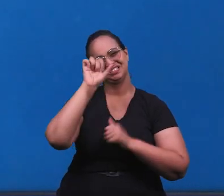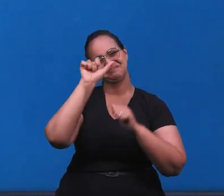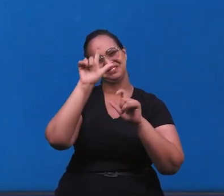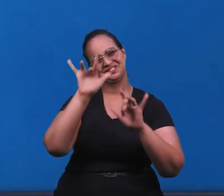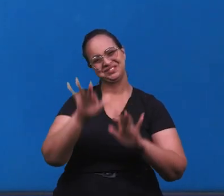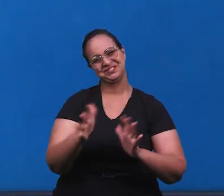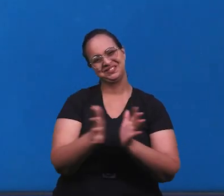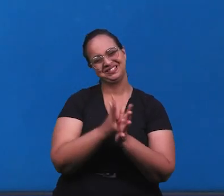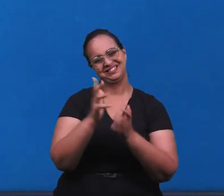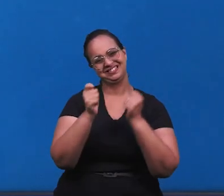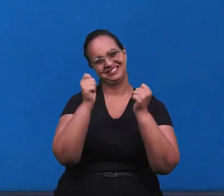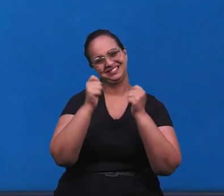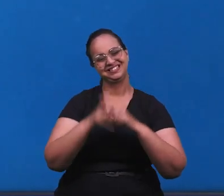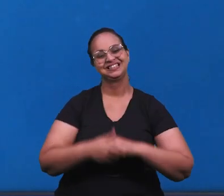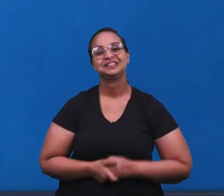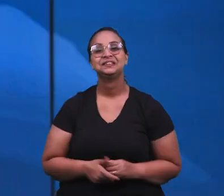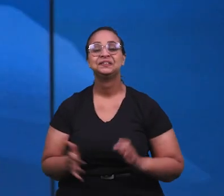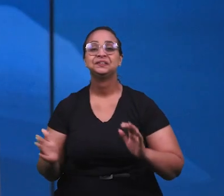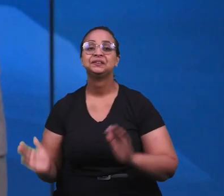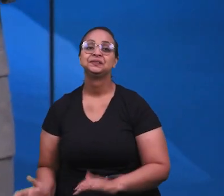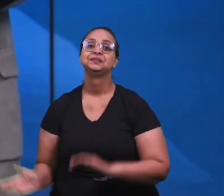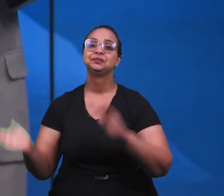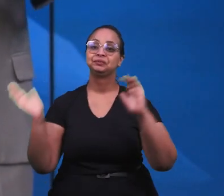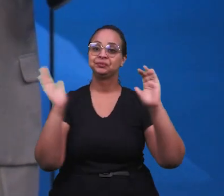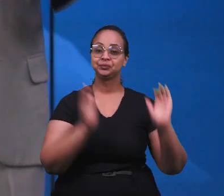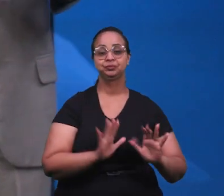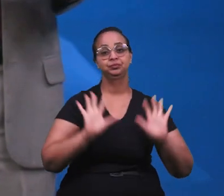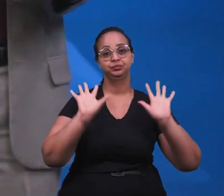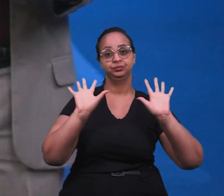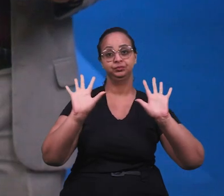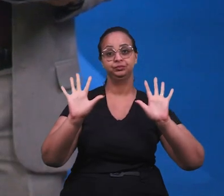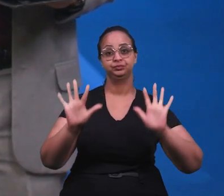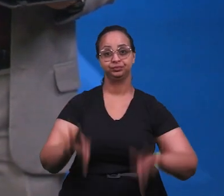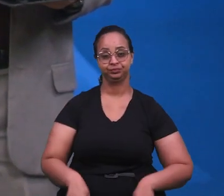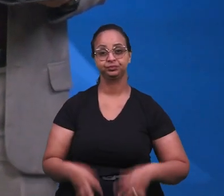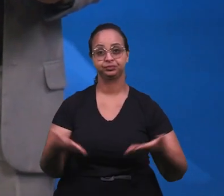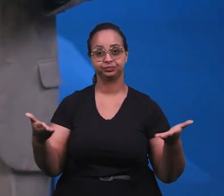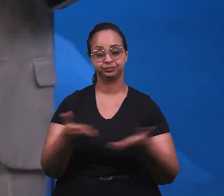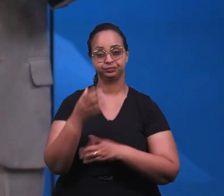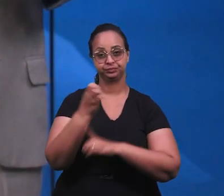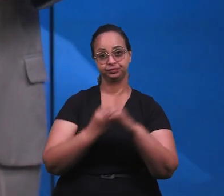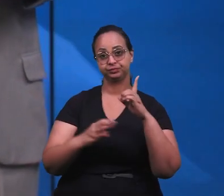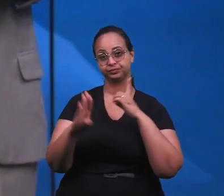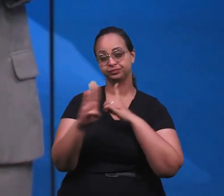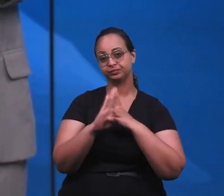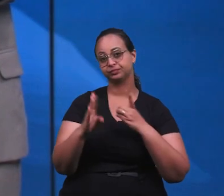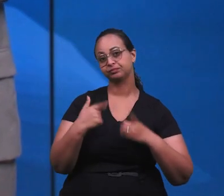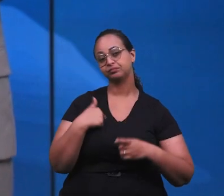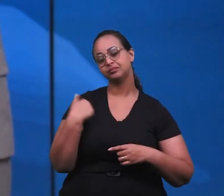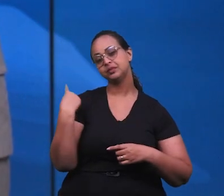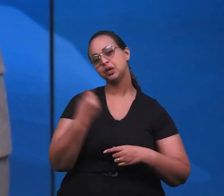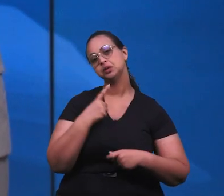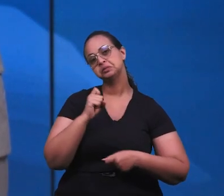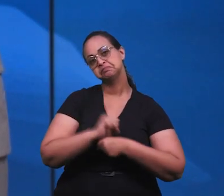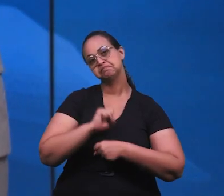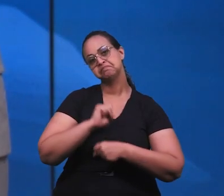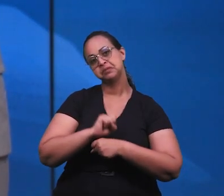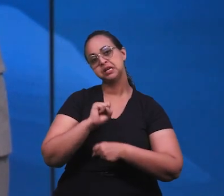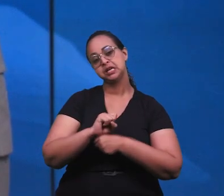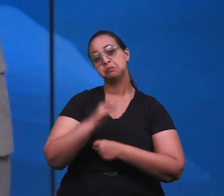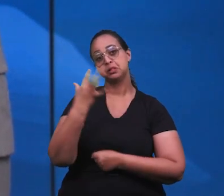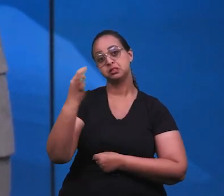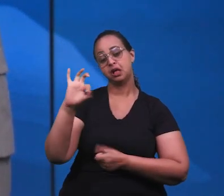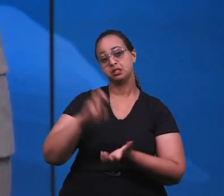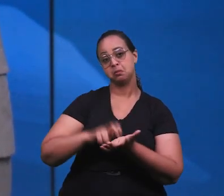sua, que Deus abençoe, glória a Jesus. Muito bem, irmãos, chegando assim ao final desta primeira parte da Escola Bíblica Dominical, nós aguardamos para que